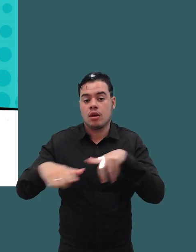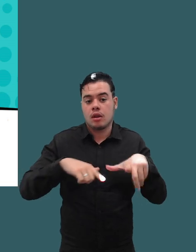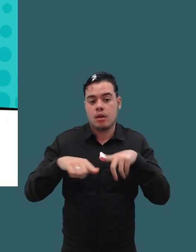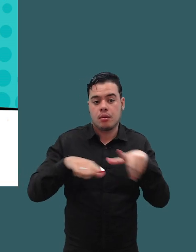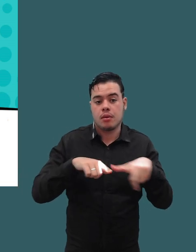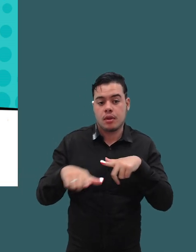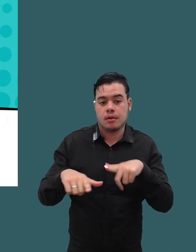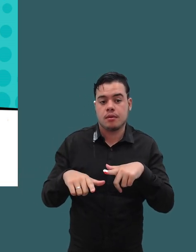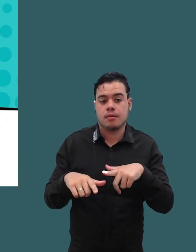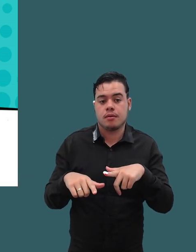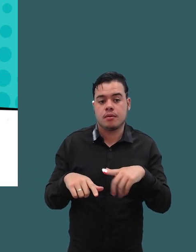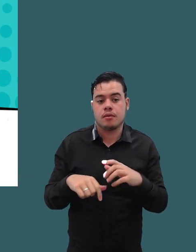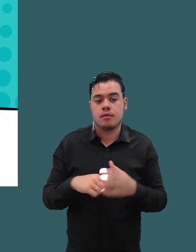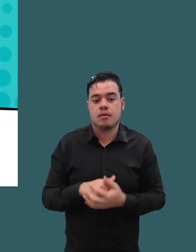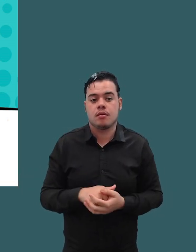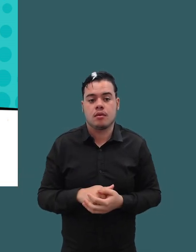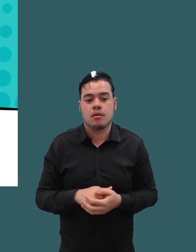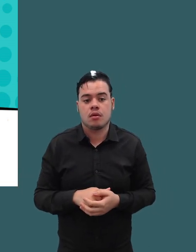exatamente